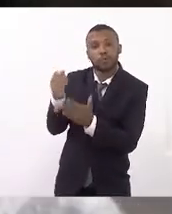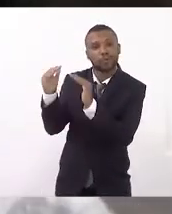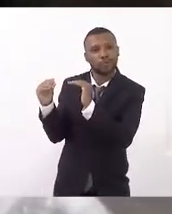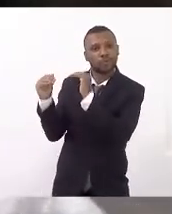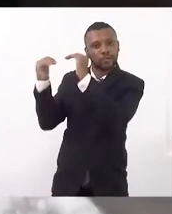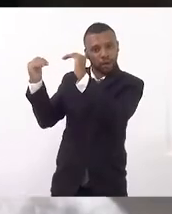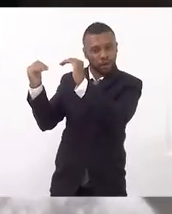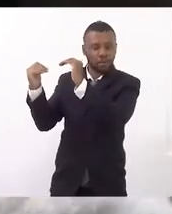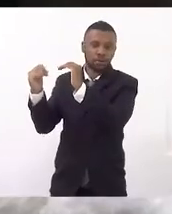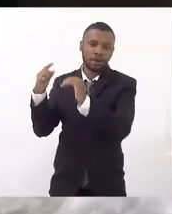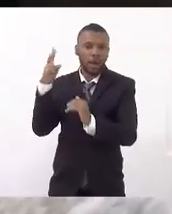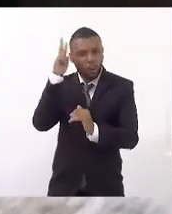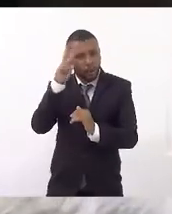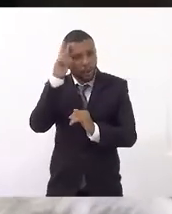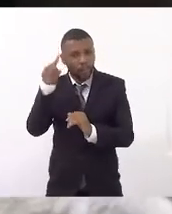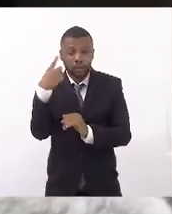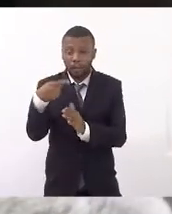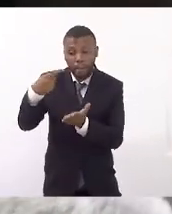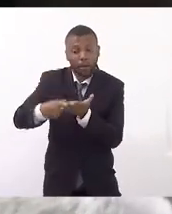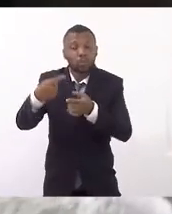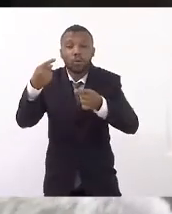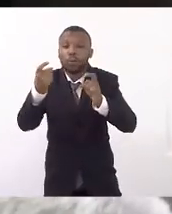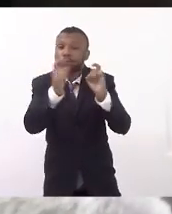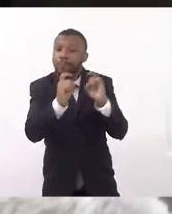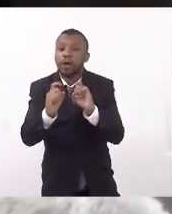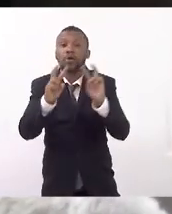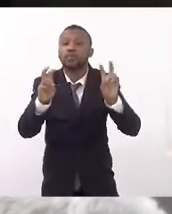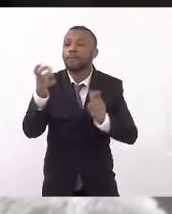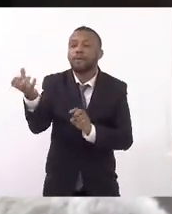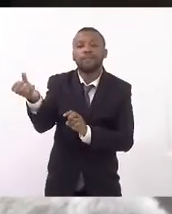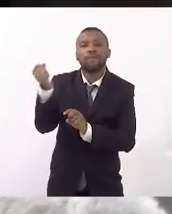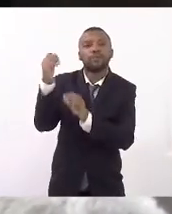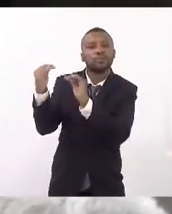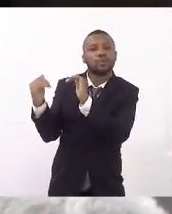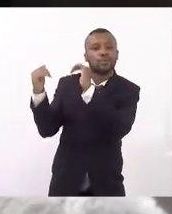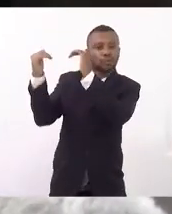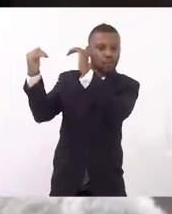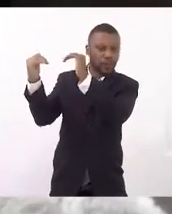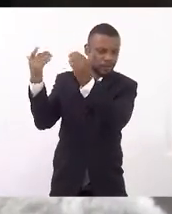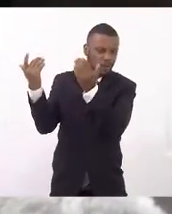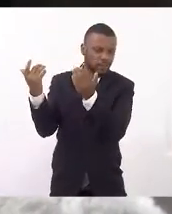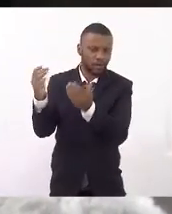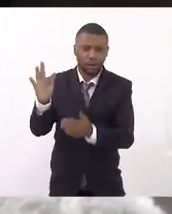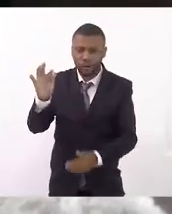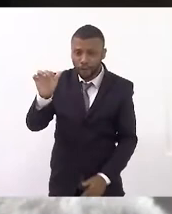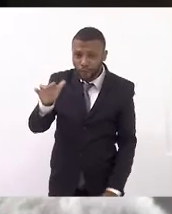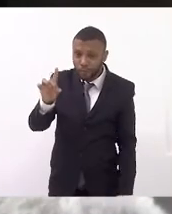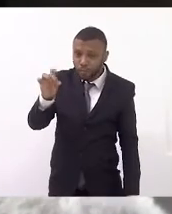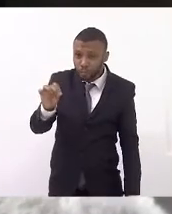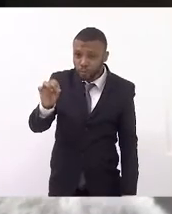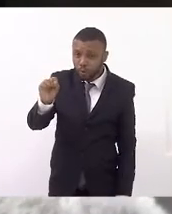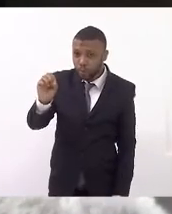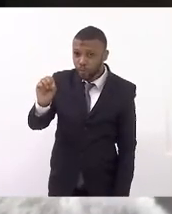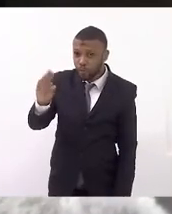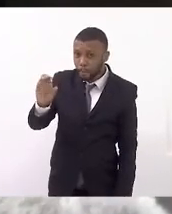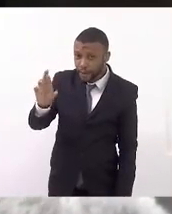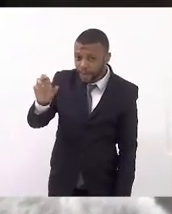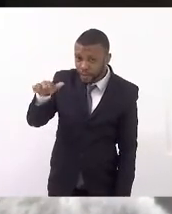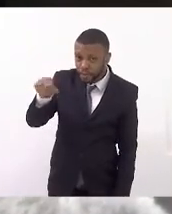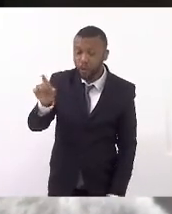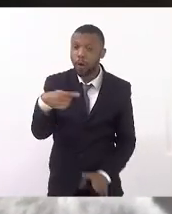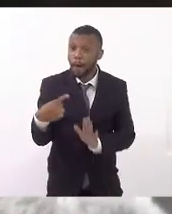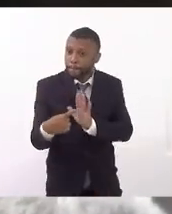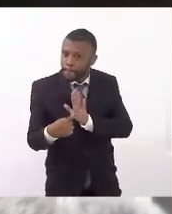me lembro que a gente fez um debate sobre o Fundo Soberano. E eu apresentei uma emenda, André, que você acatou, para que o Fundo